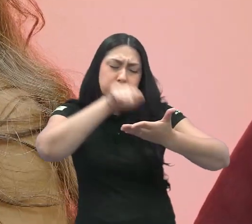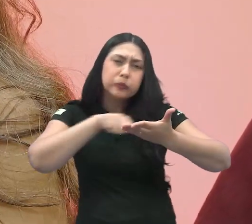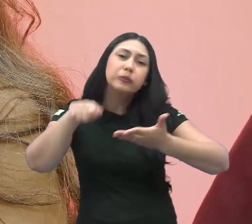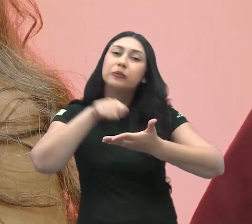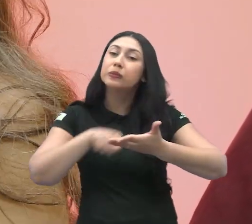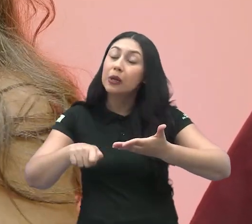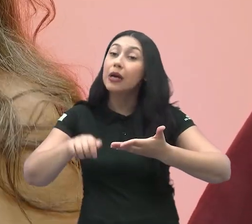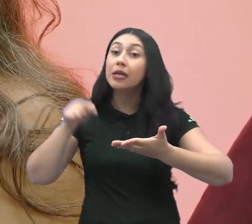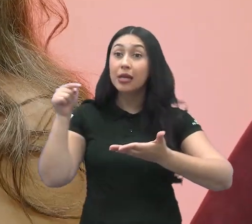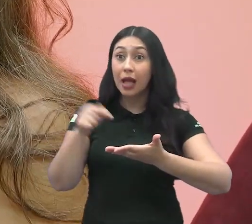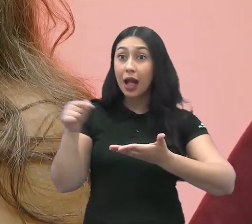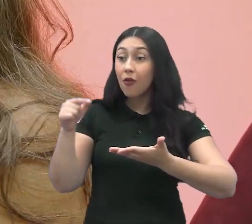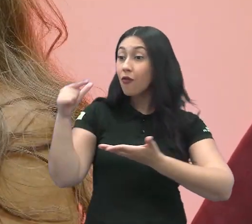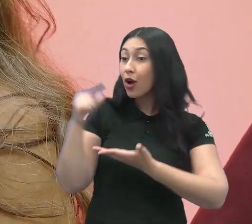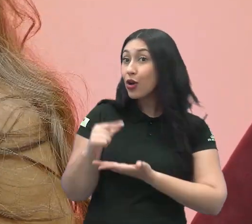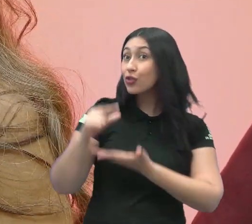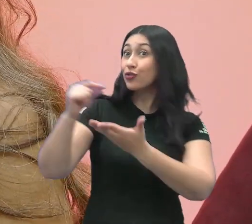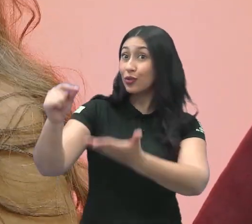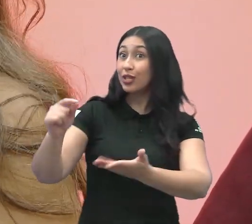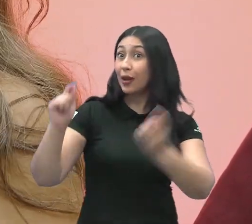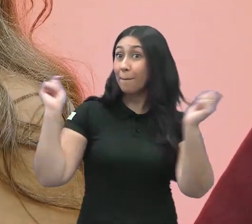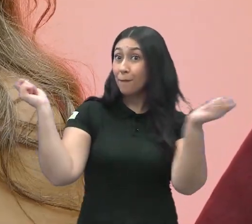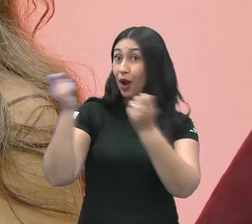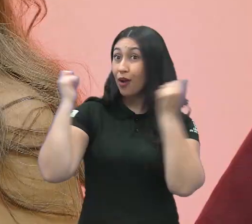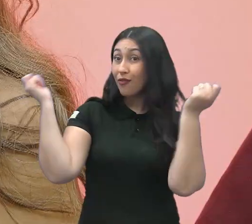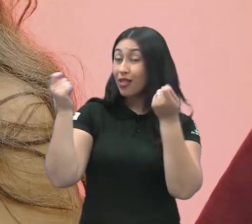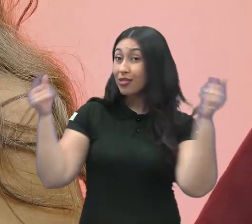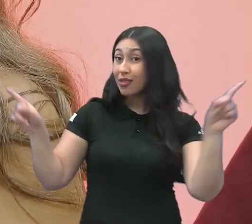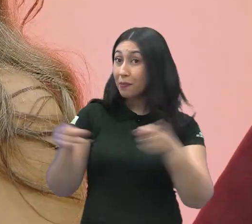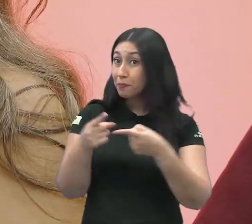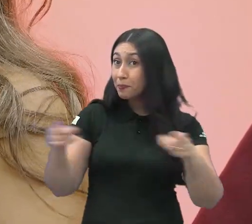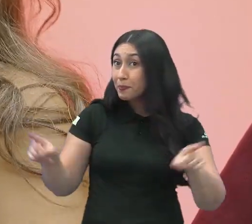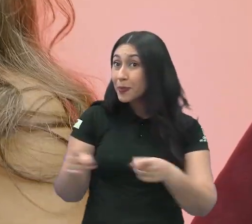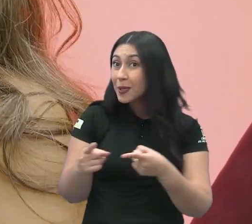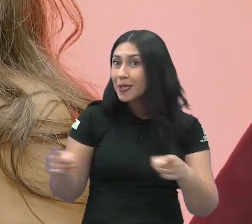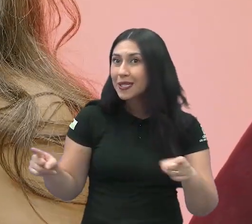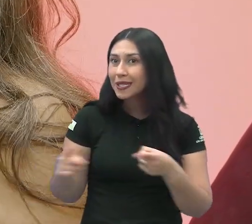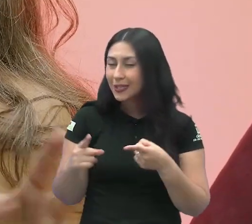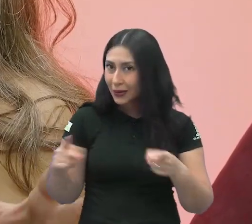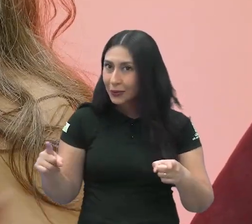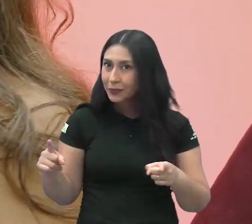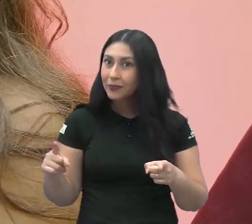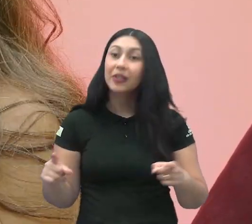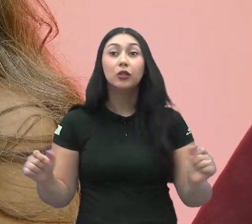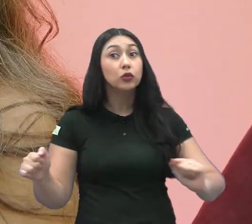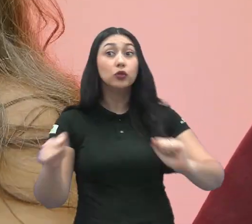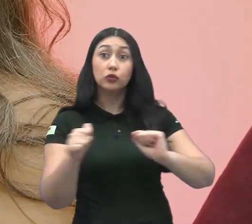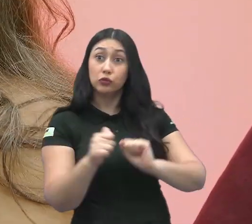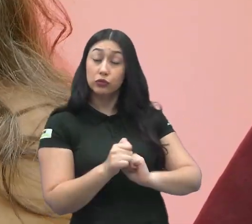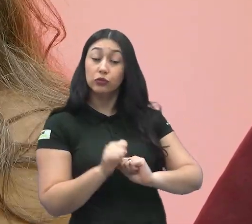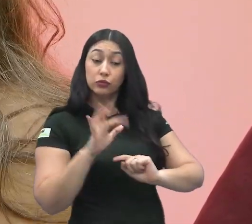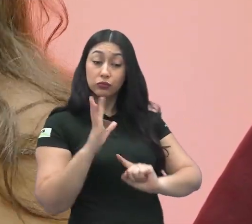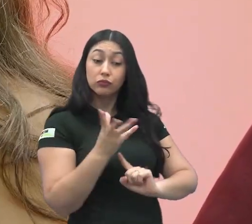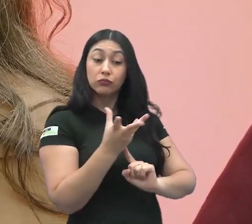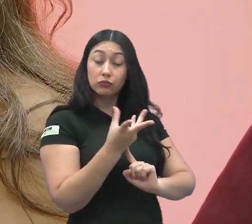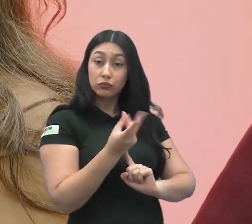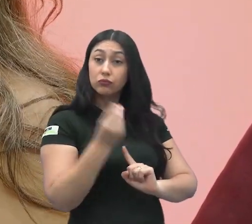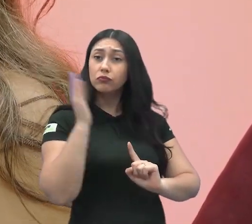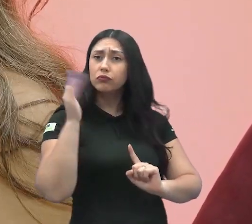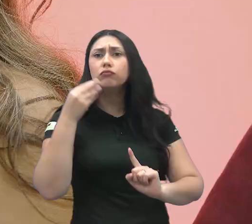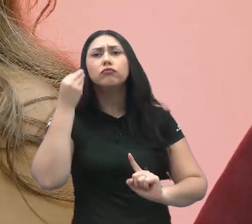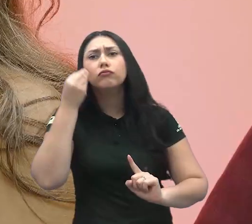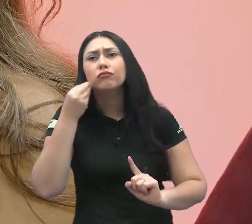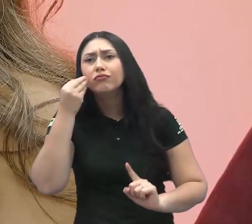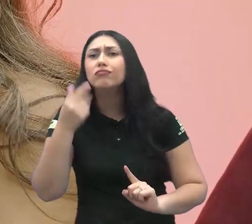para o Festival de Música de São José dos Campos 2023, uma mostra, inclusive com artistas veteranos, assim, eu pude participar e fiquei